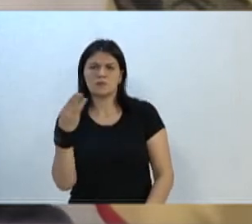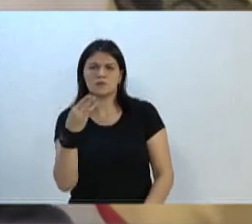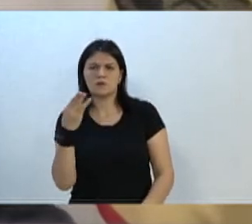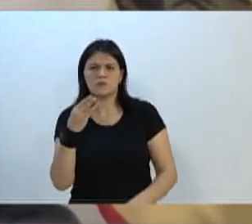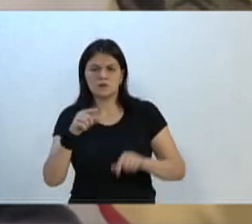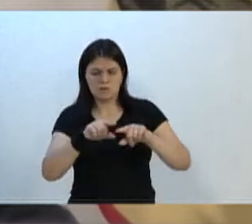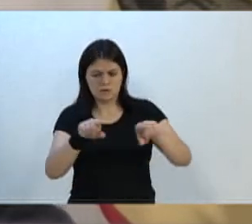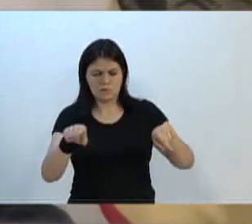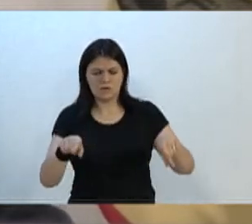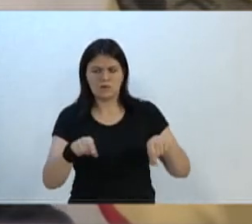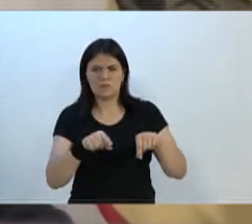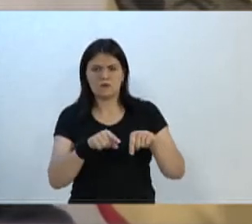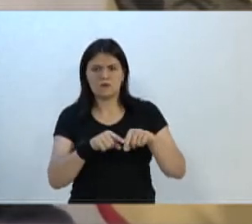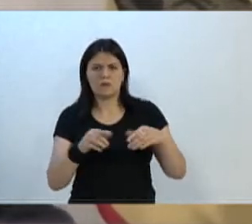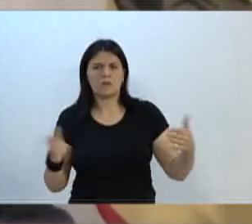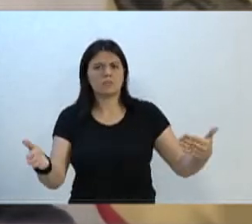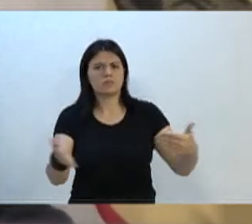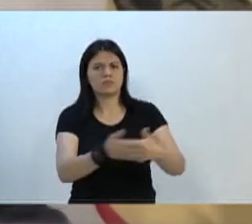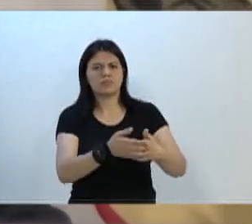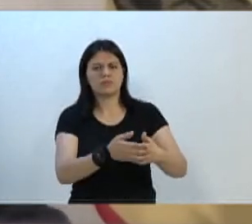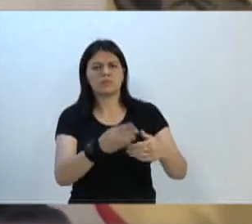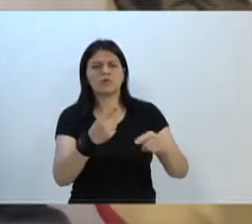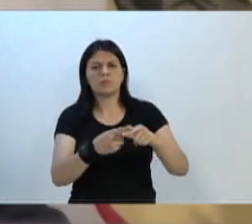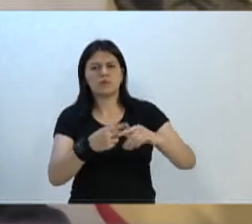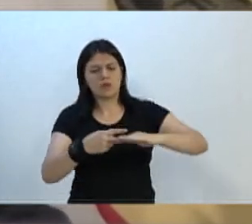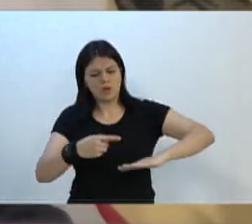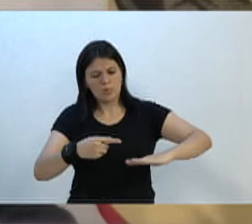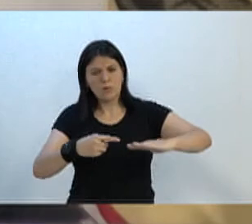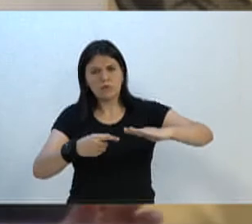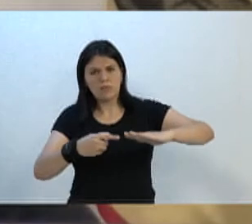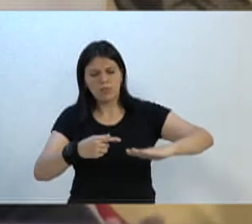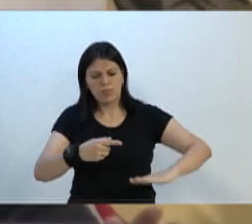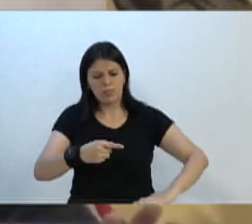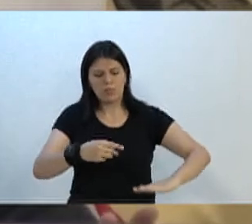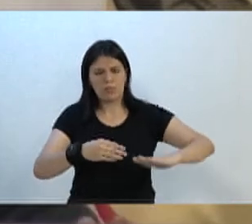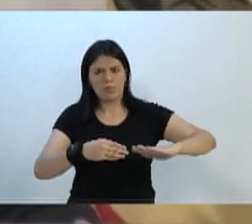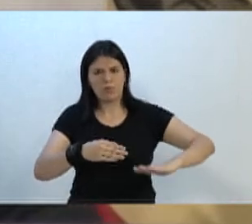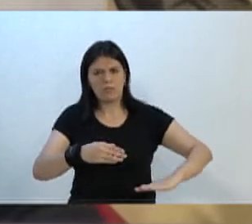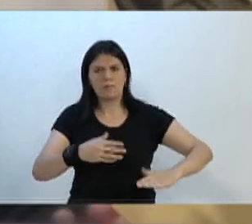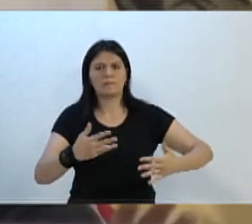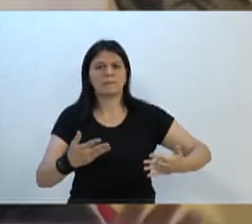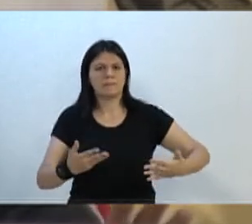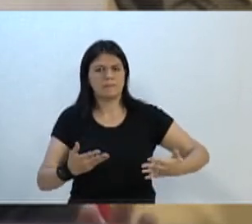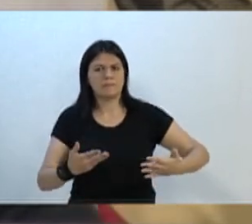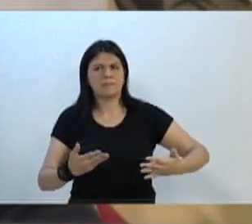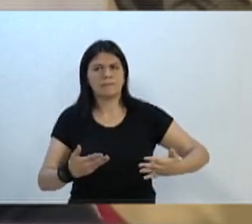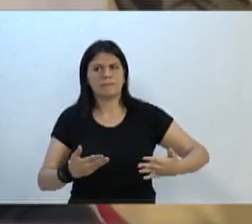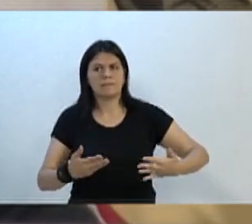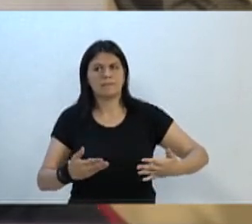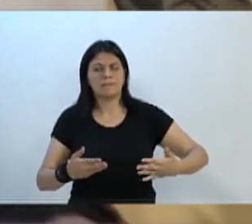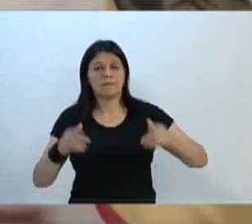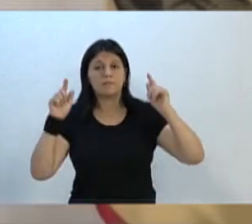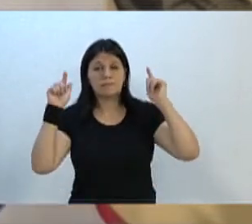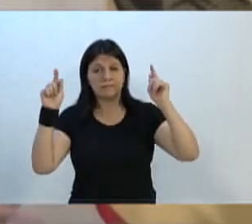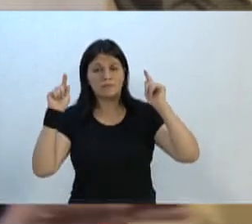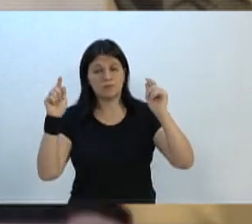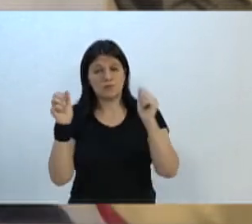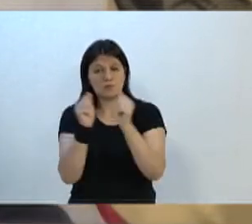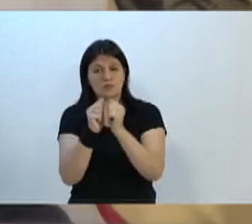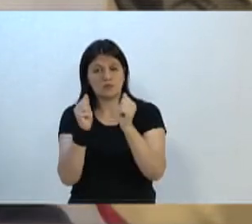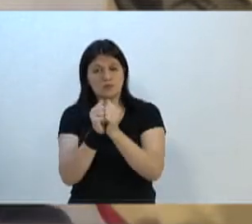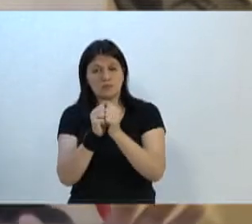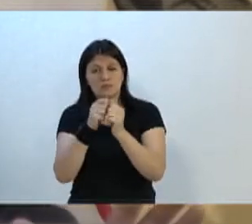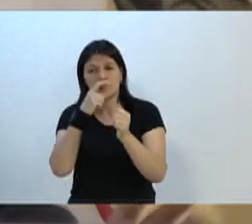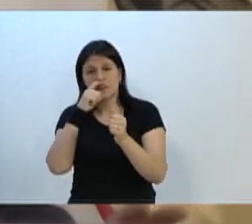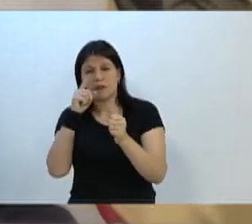sala interditada porque o piso estava cedendo e através de uma mobilização com todos os pais